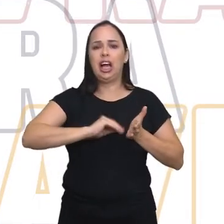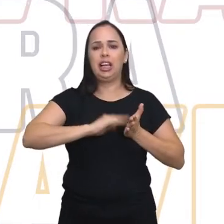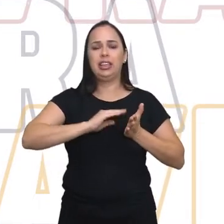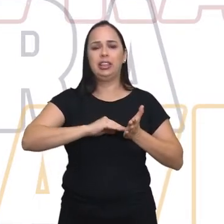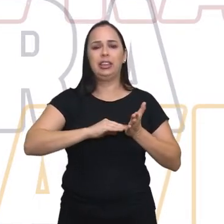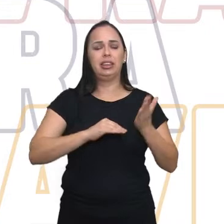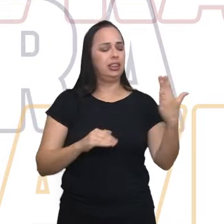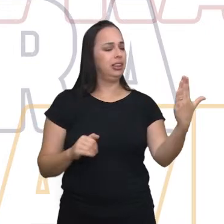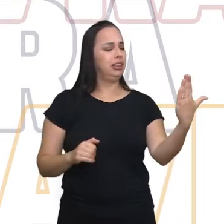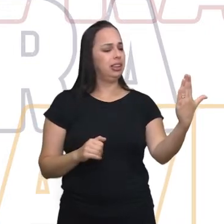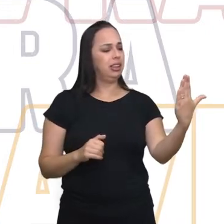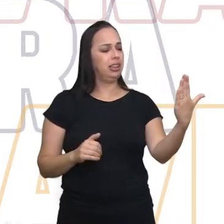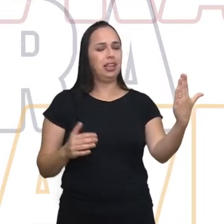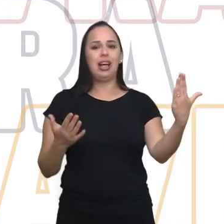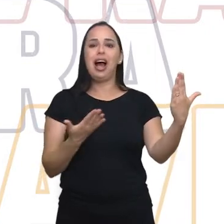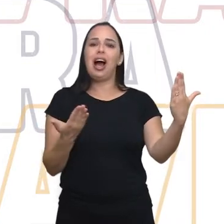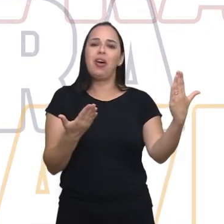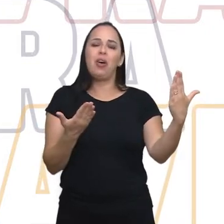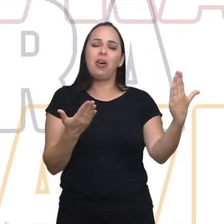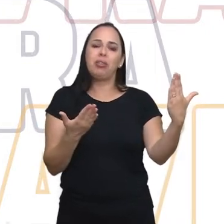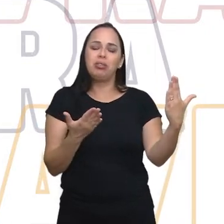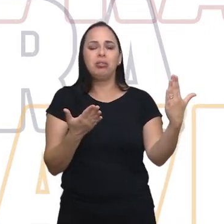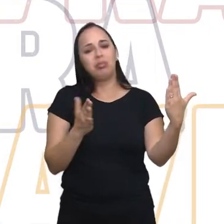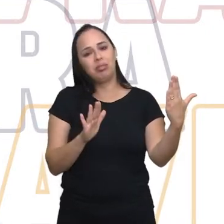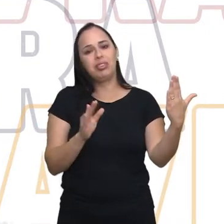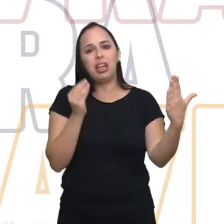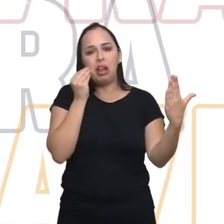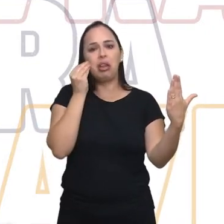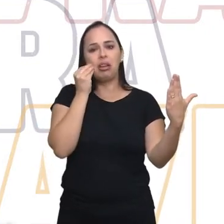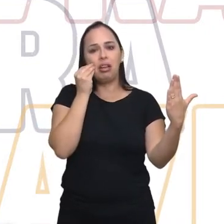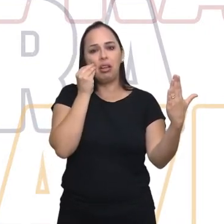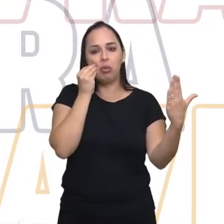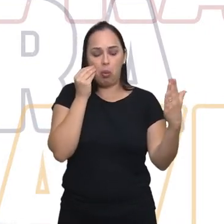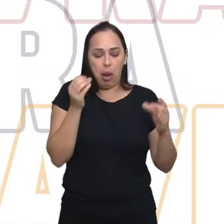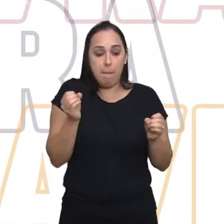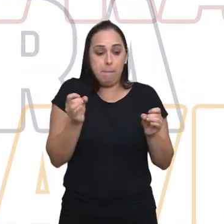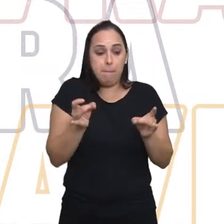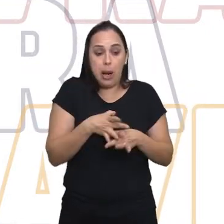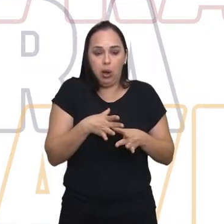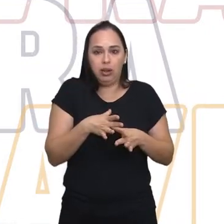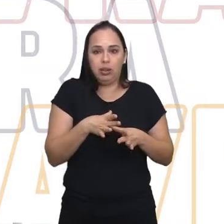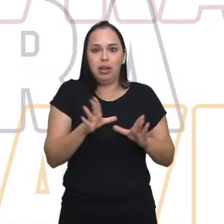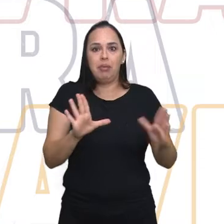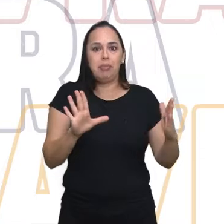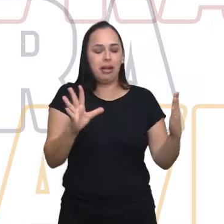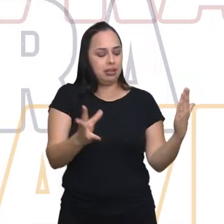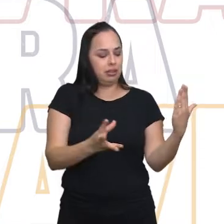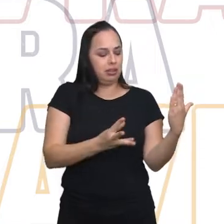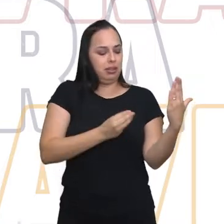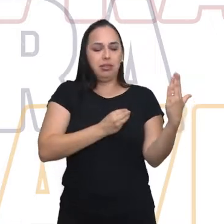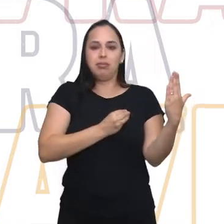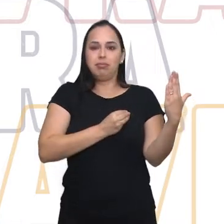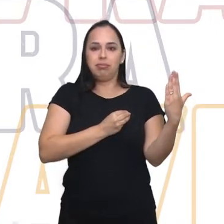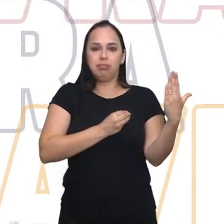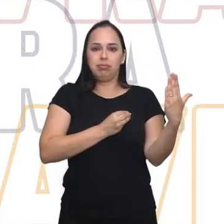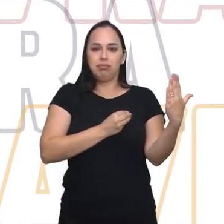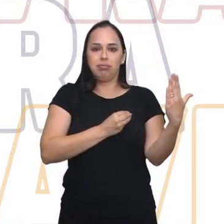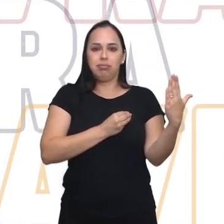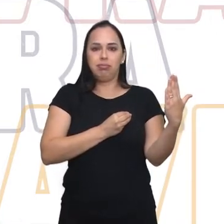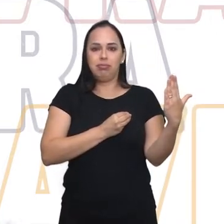para preservar a vida dela, está ali, de certa forma, não é completo, mas ninguém está sabendo. Ela está com a roupa, ninguém